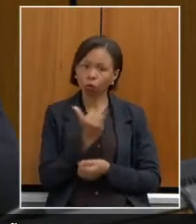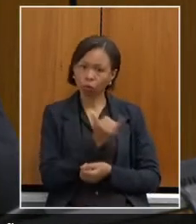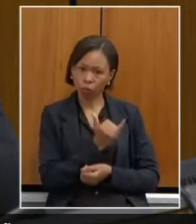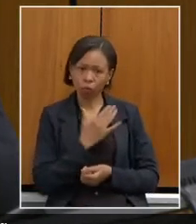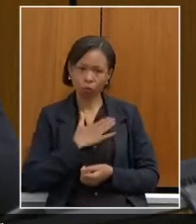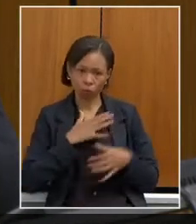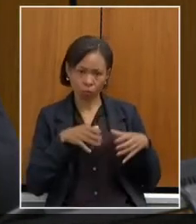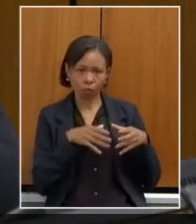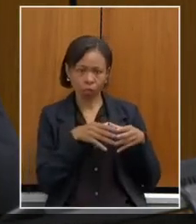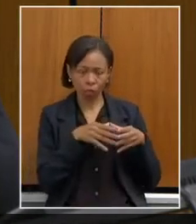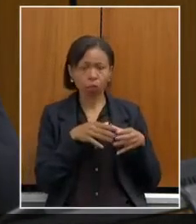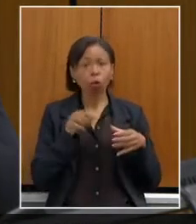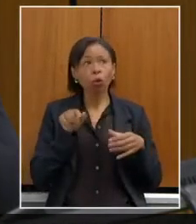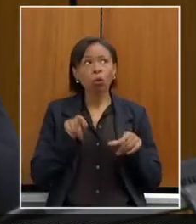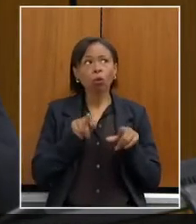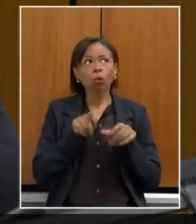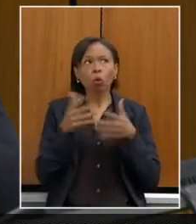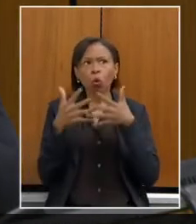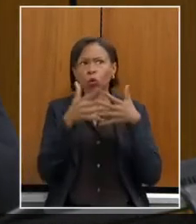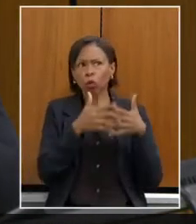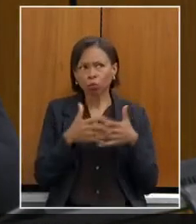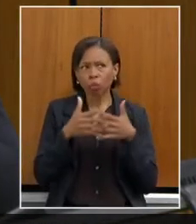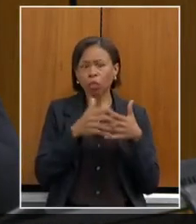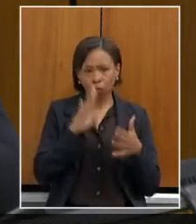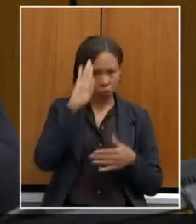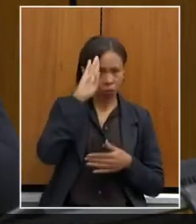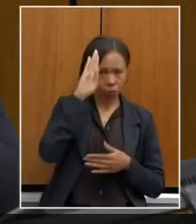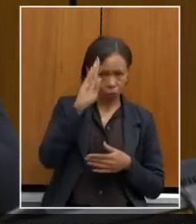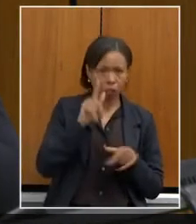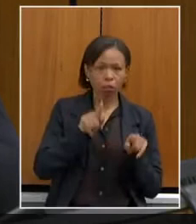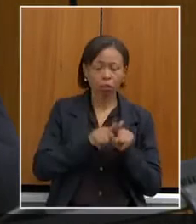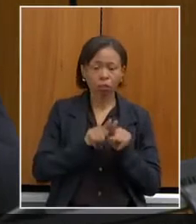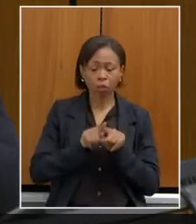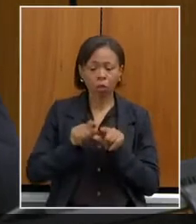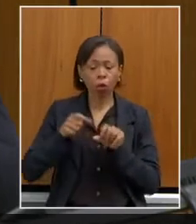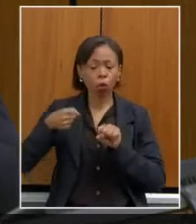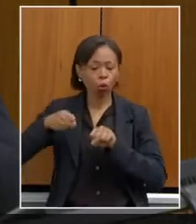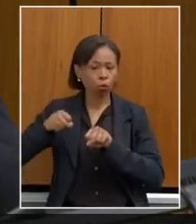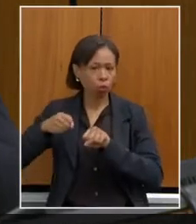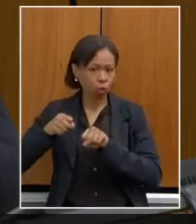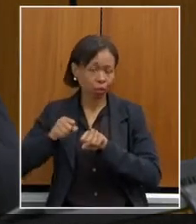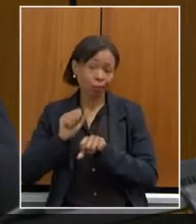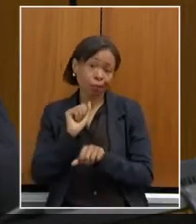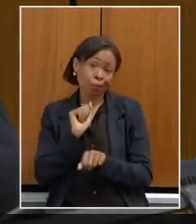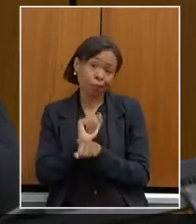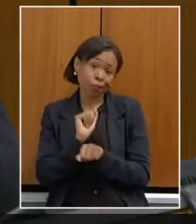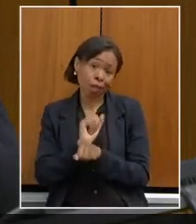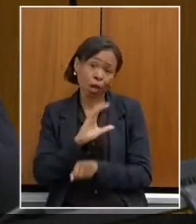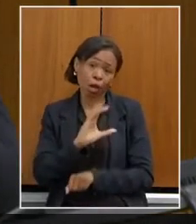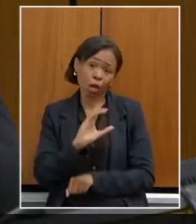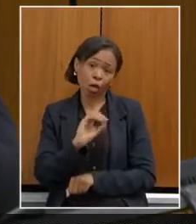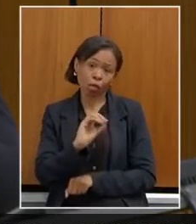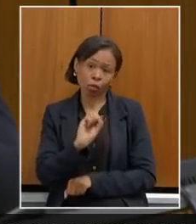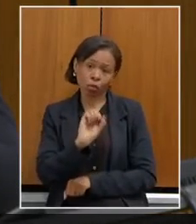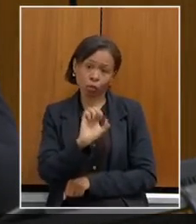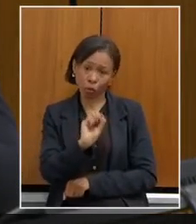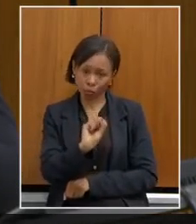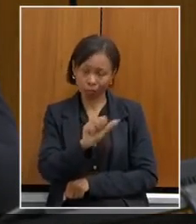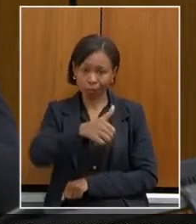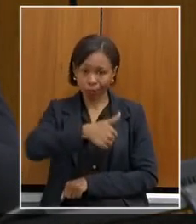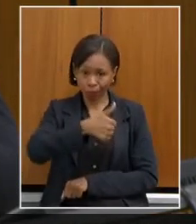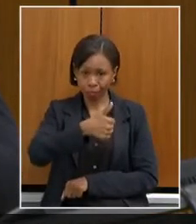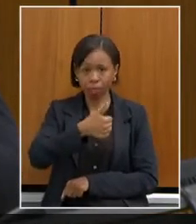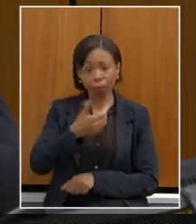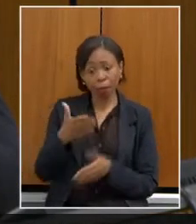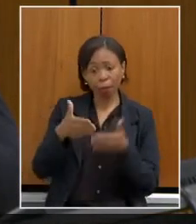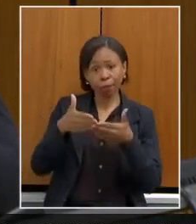os caminhoneiros de grupo prioritário e os mototaxistas como eu falei nós temos que passar pelo COIS para que a gente faça algum pedido ao Ministério da